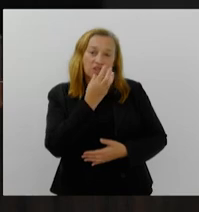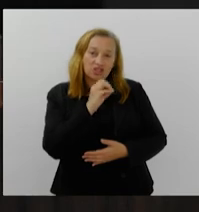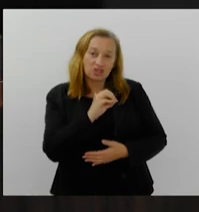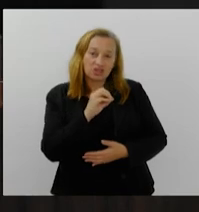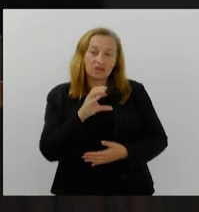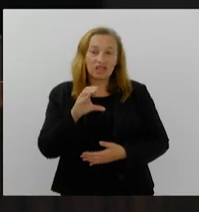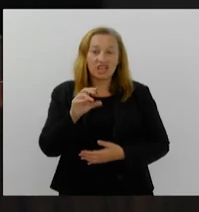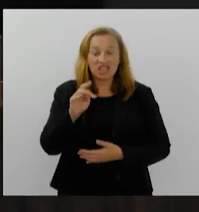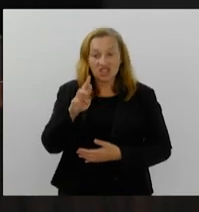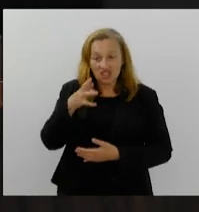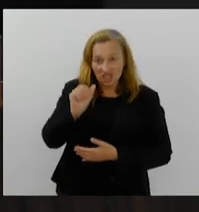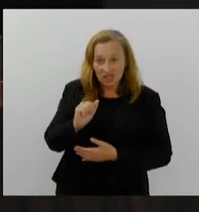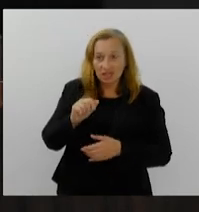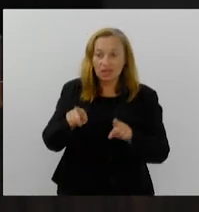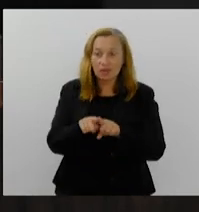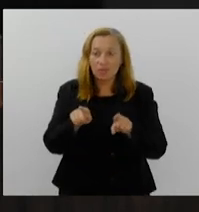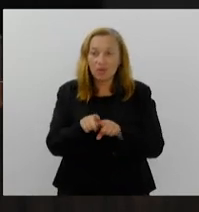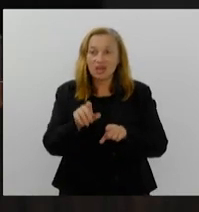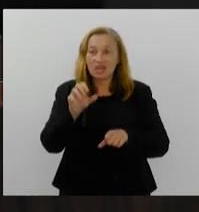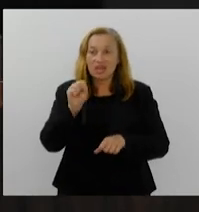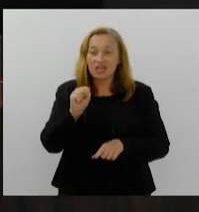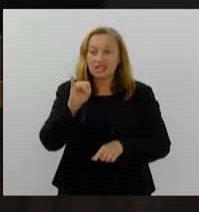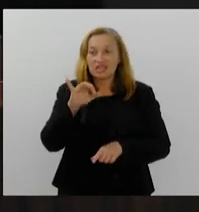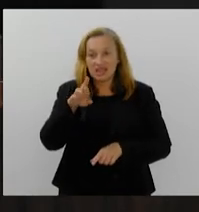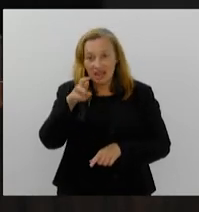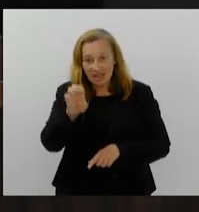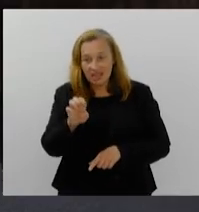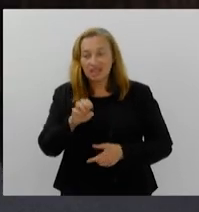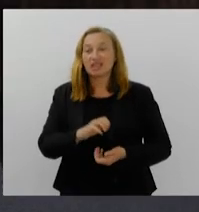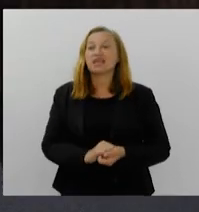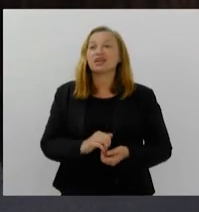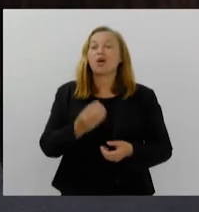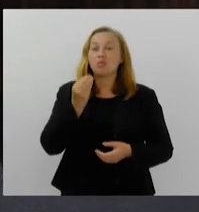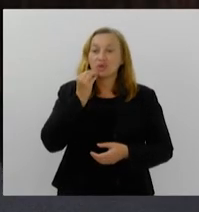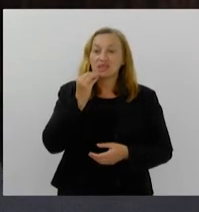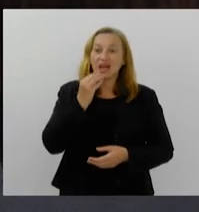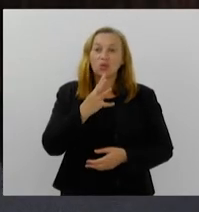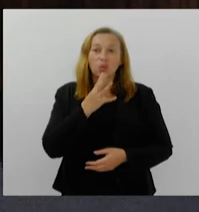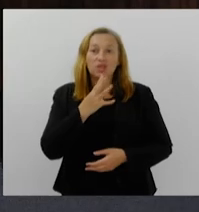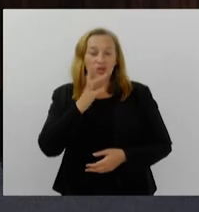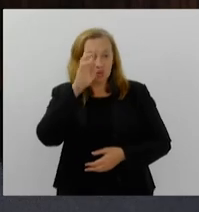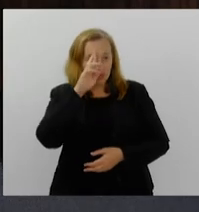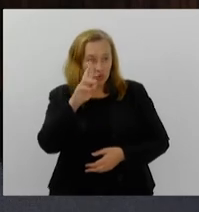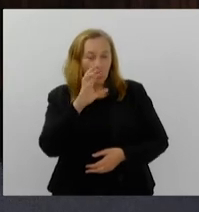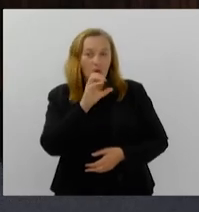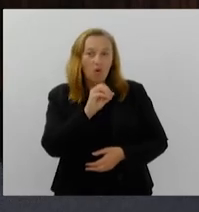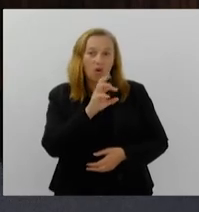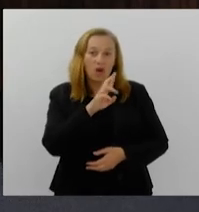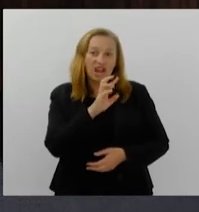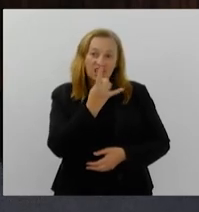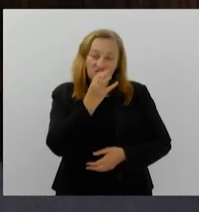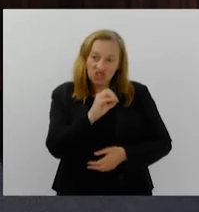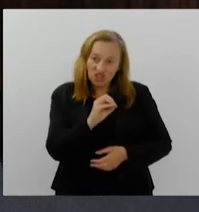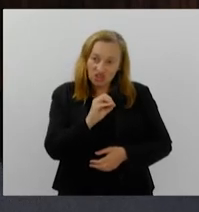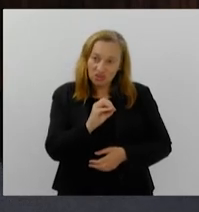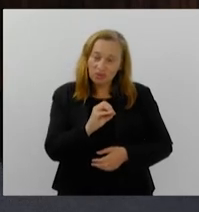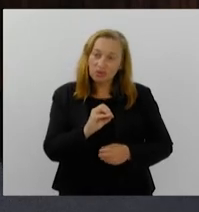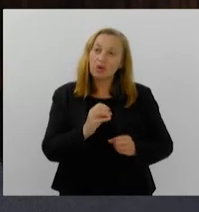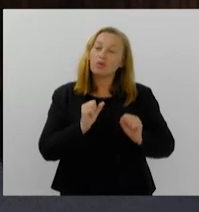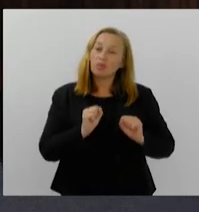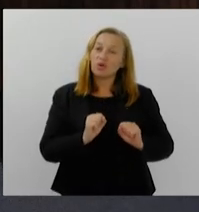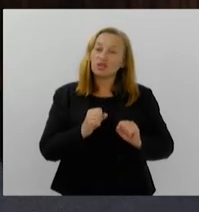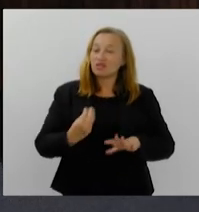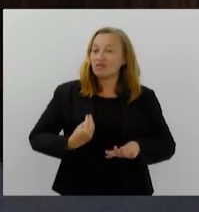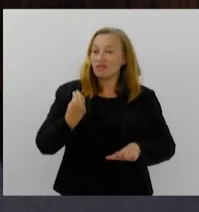e depois com a doutora Sirlene, eu tive a oportunidade de conhecer o senhor Orlandino e está podendo viver